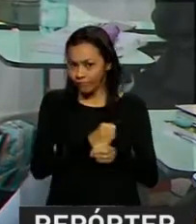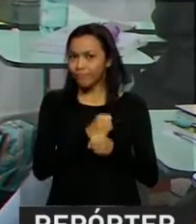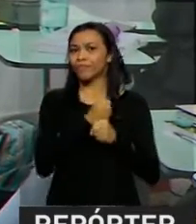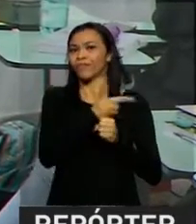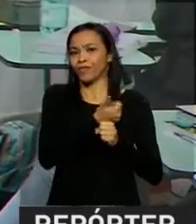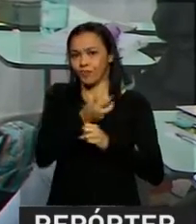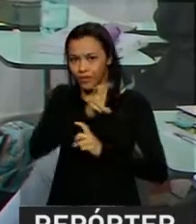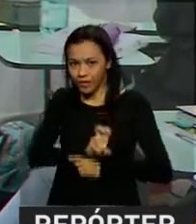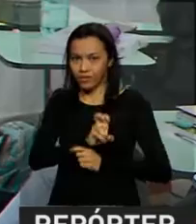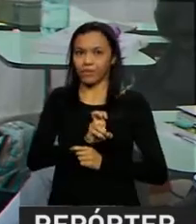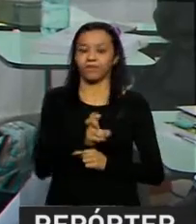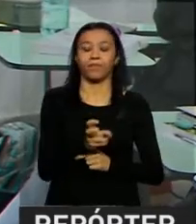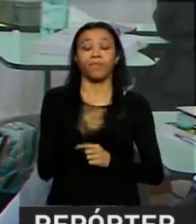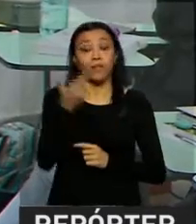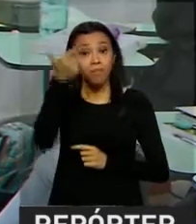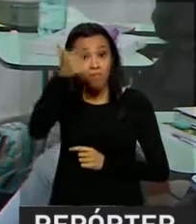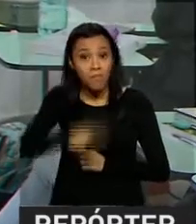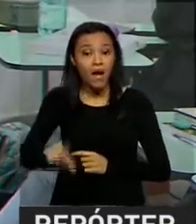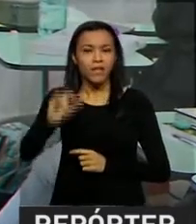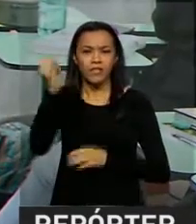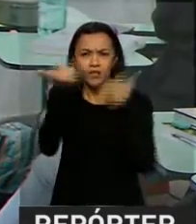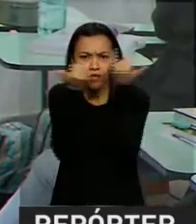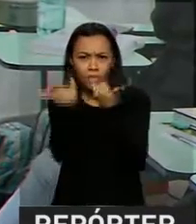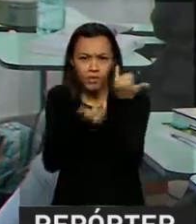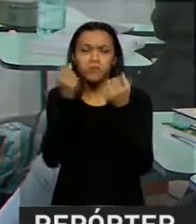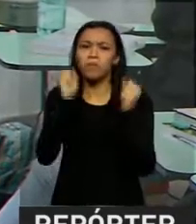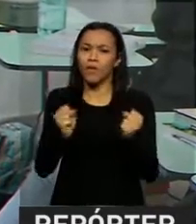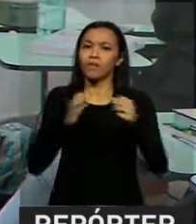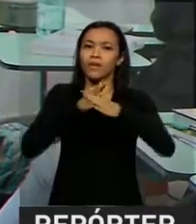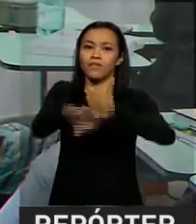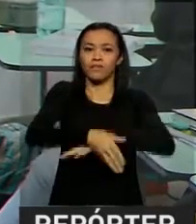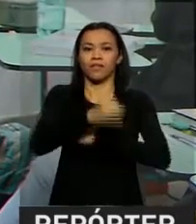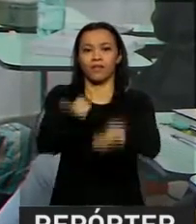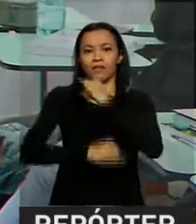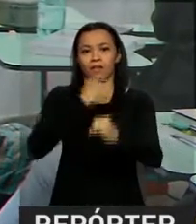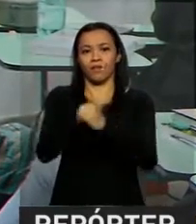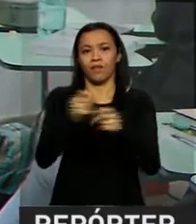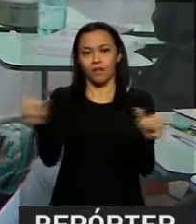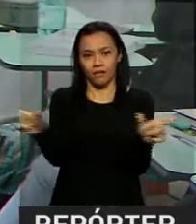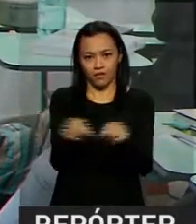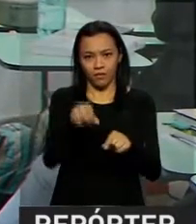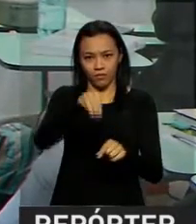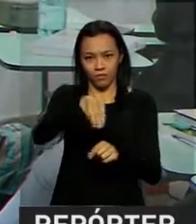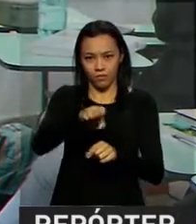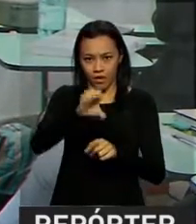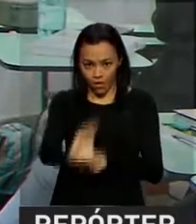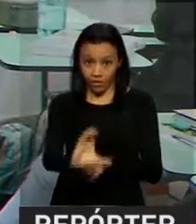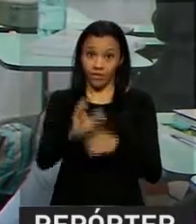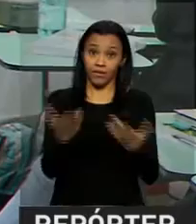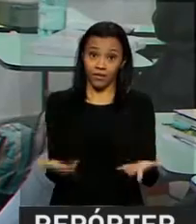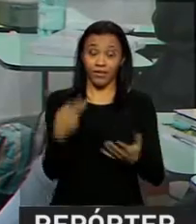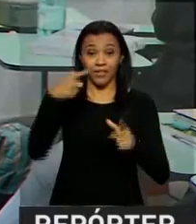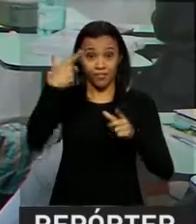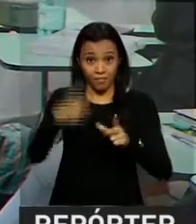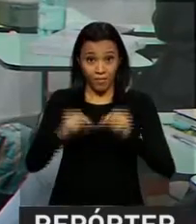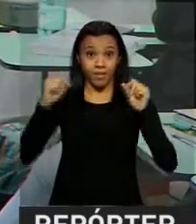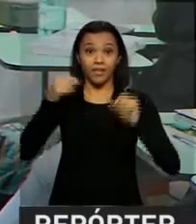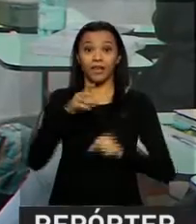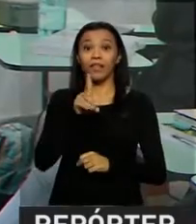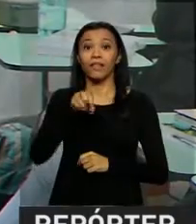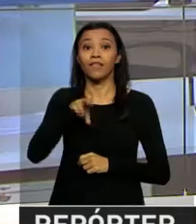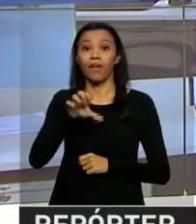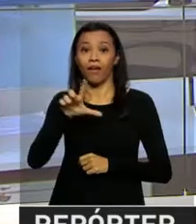de 2015. Para mais informações, acesse o site do Ministério da Educação. De Brasília, Daniela